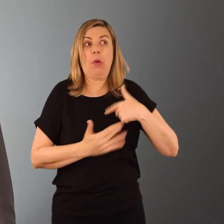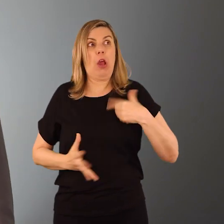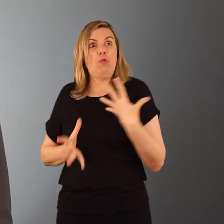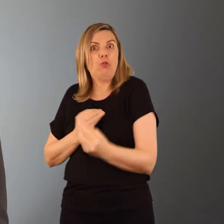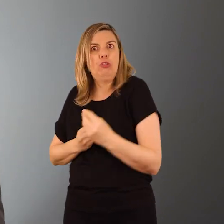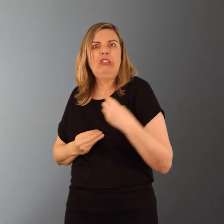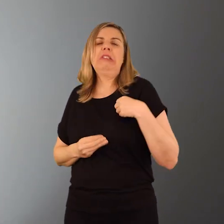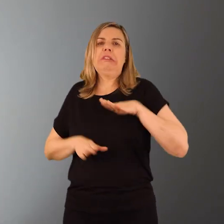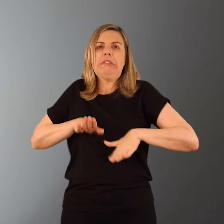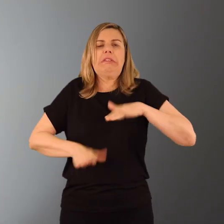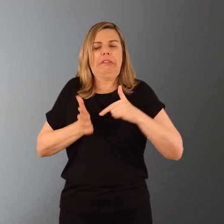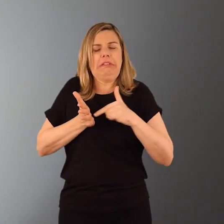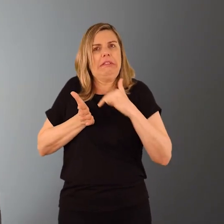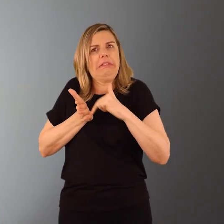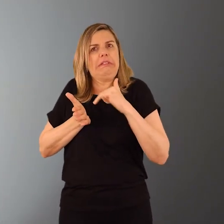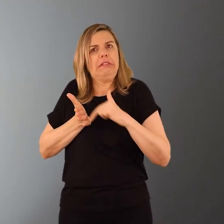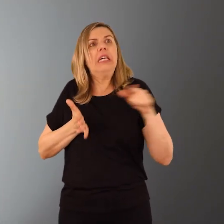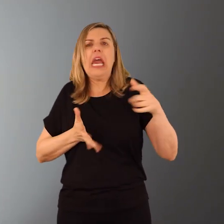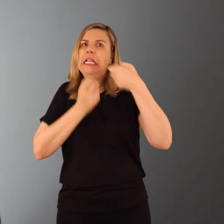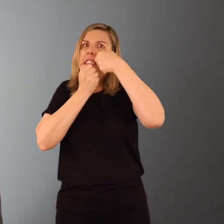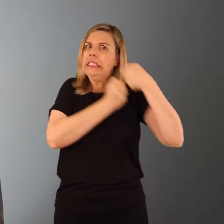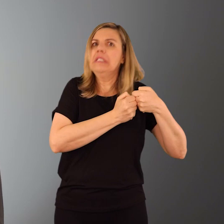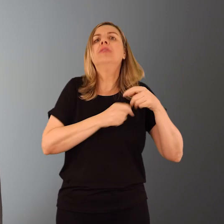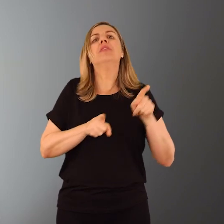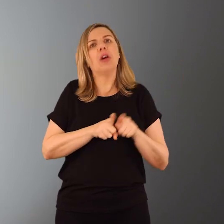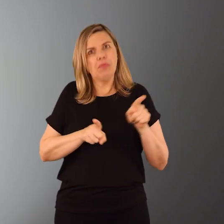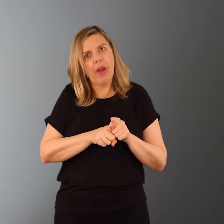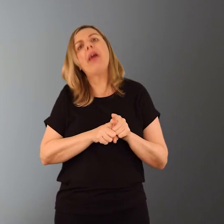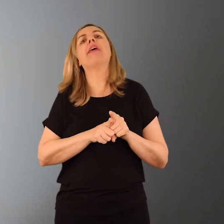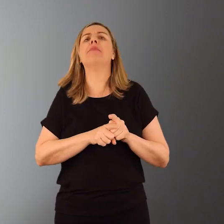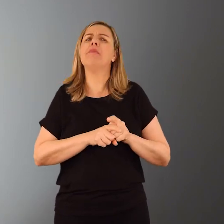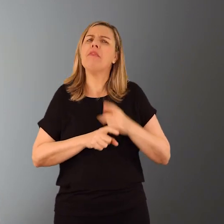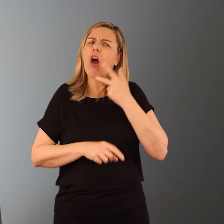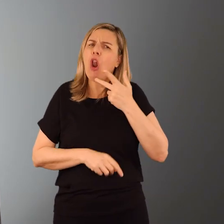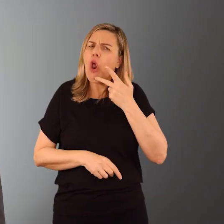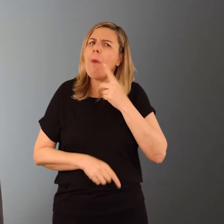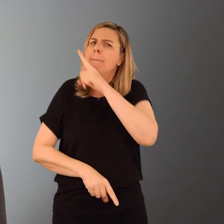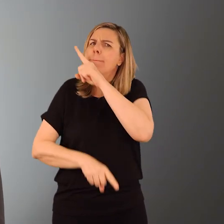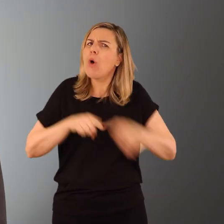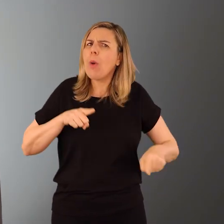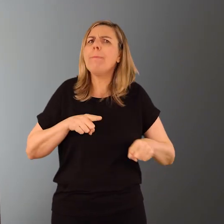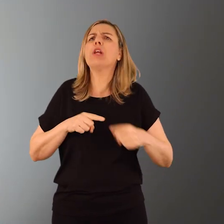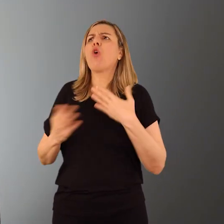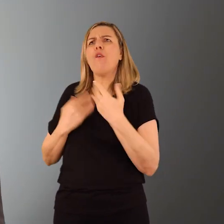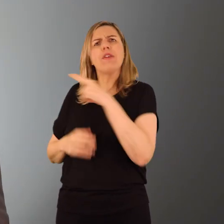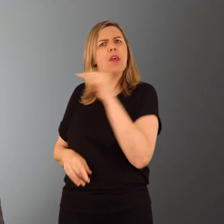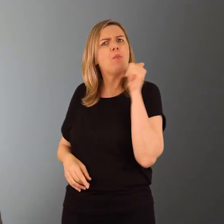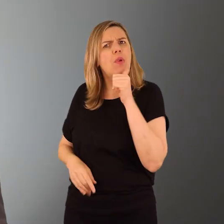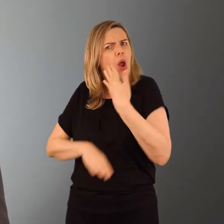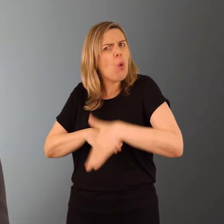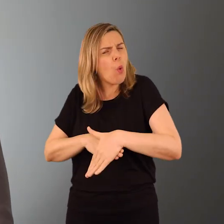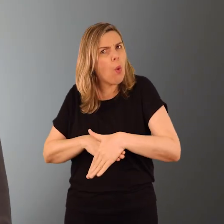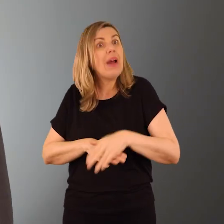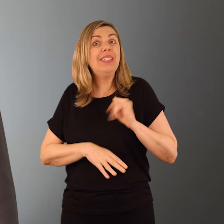fiquei machucada, e mesmo machucada assim, ela me puxou para dentro aquele dia, pelos cabelos, e disse que se eu falasse de novo com essa vizinha,